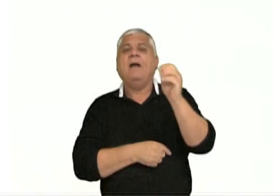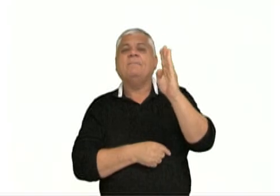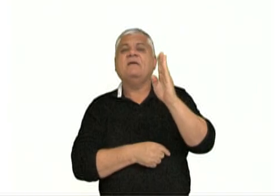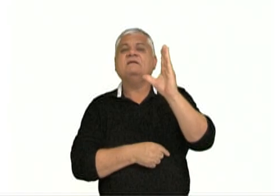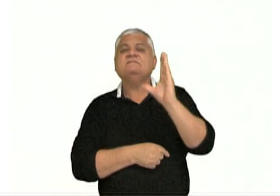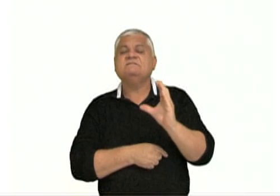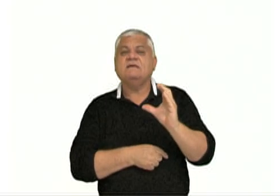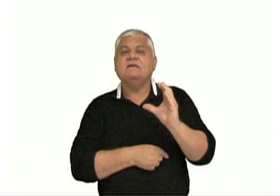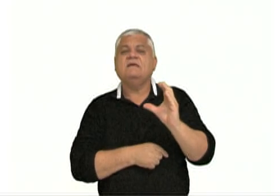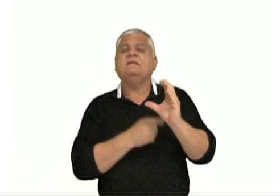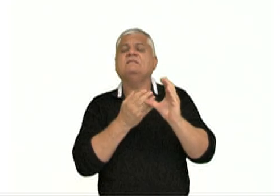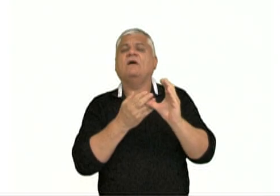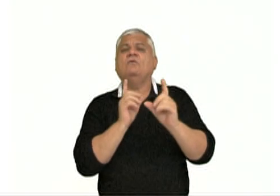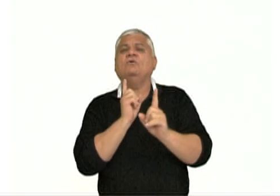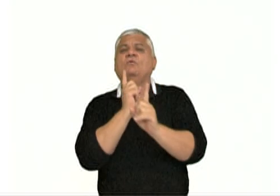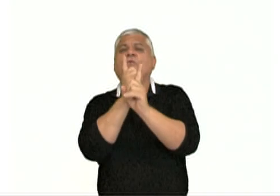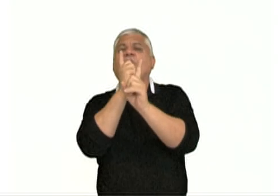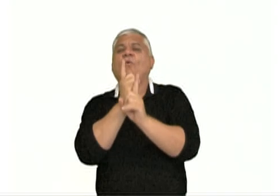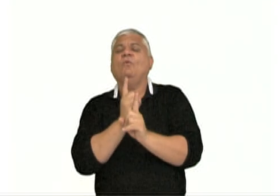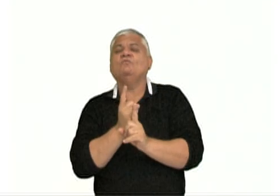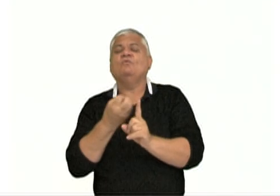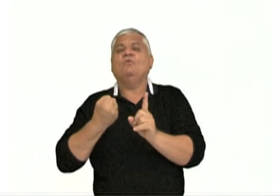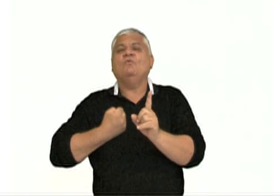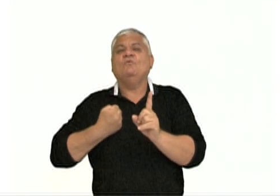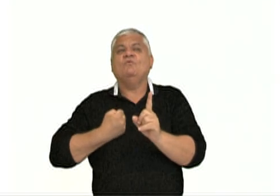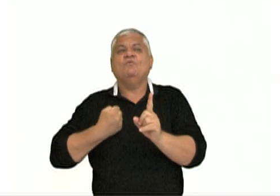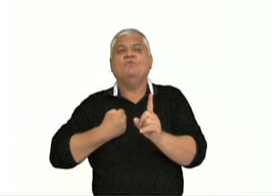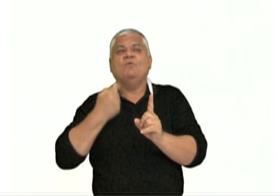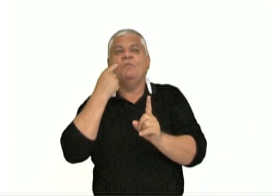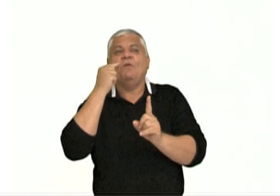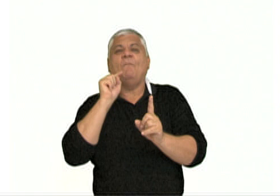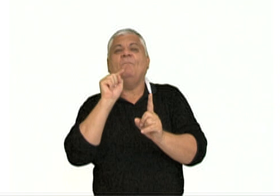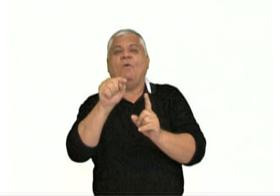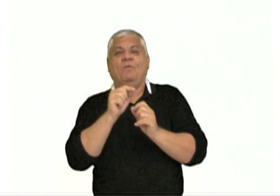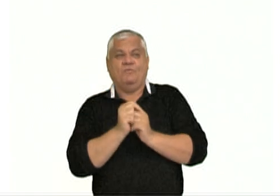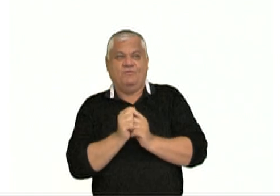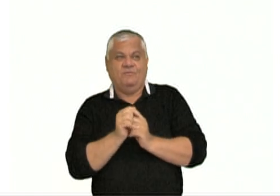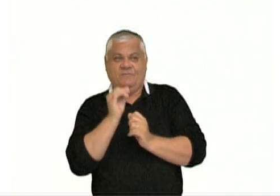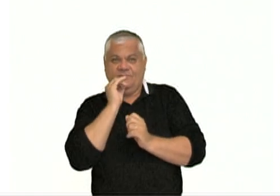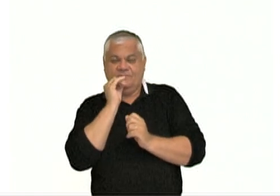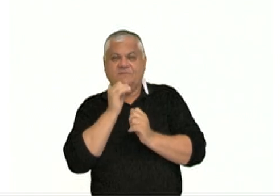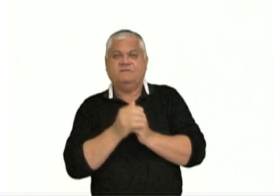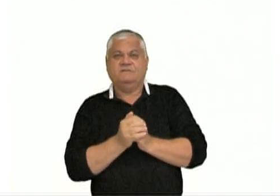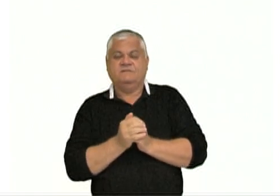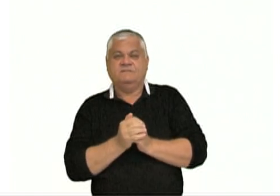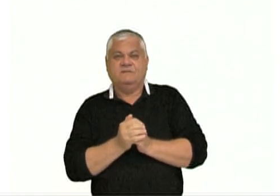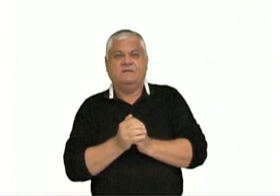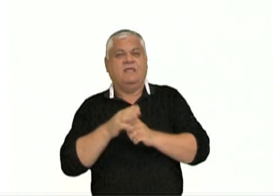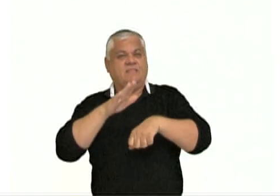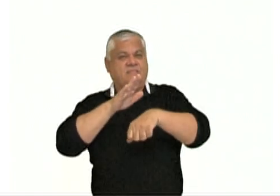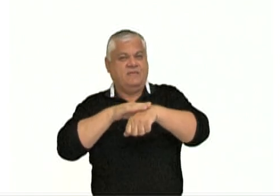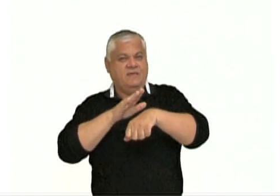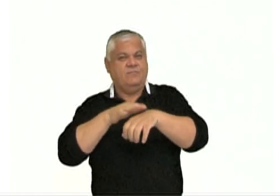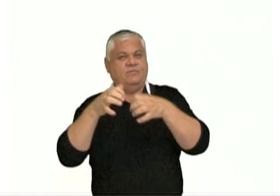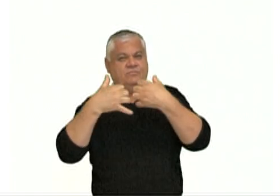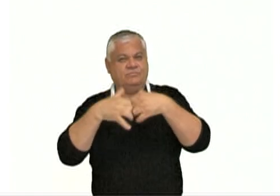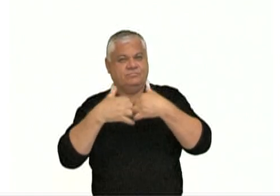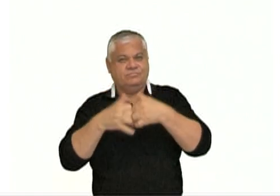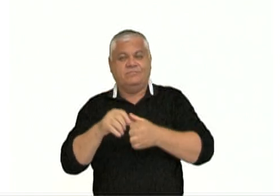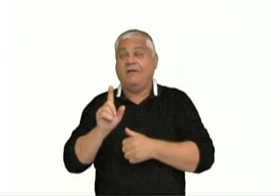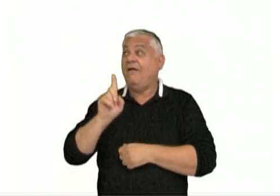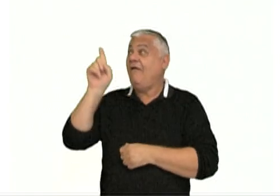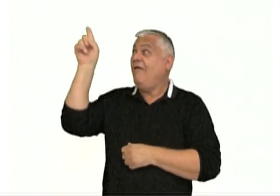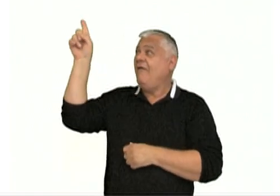números decimais representados por estes pontos. Então, a professora vai dar um tempinho para